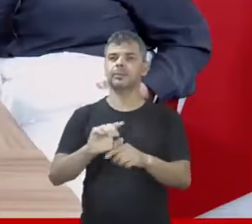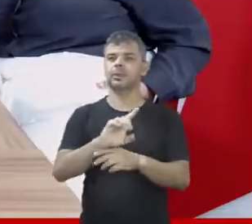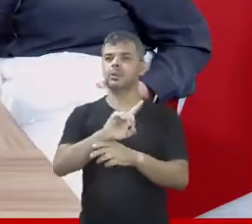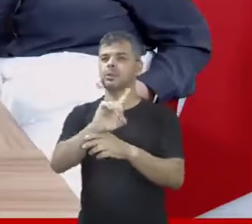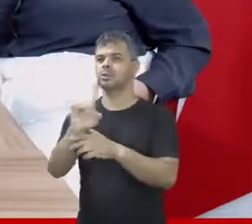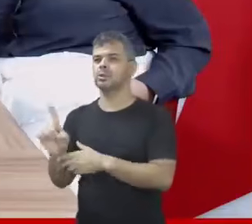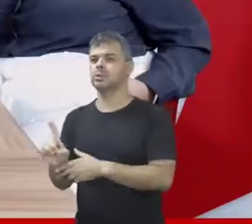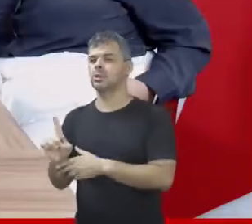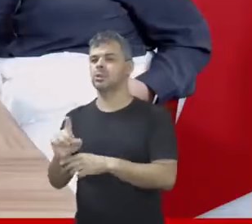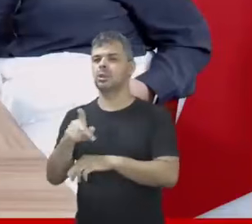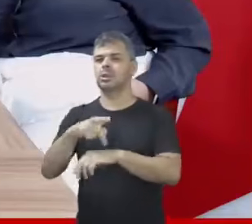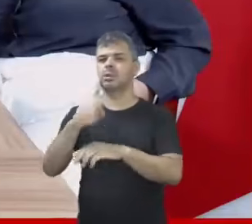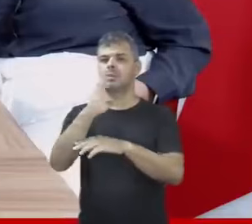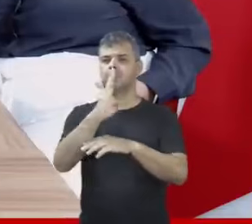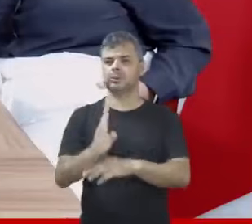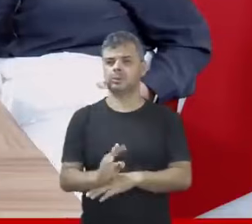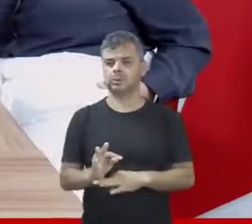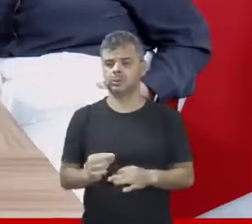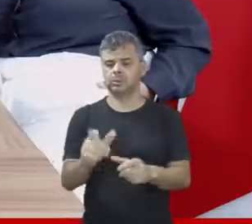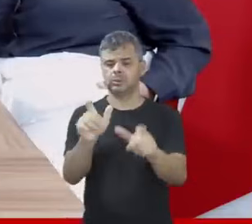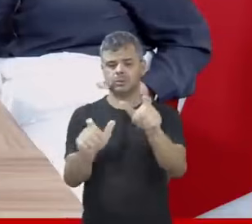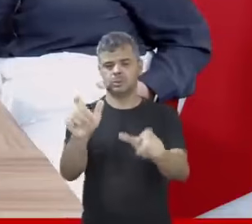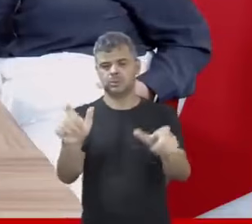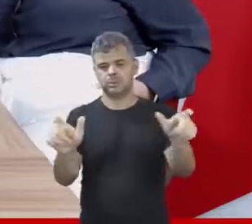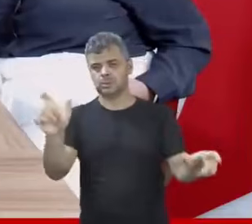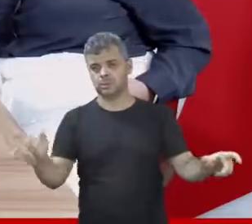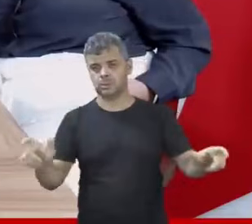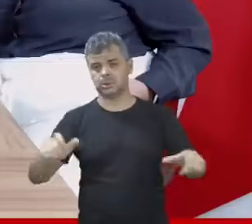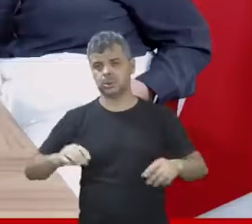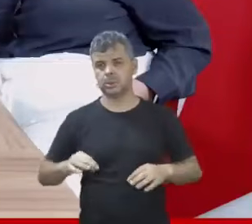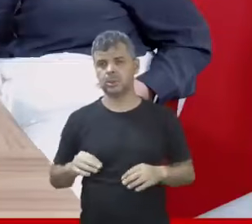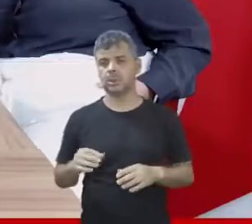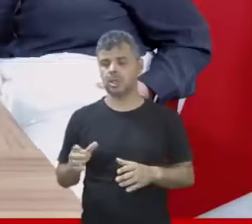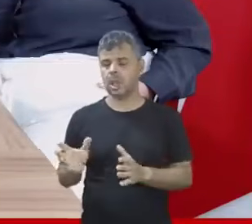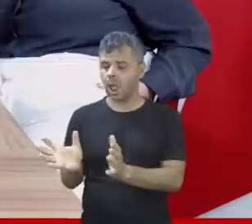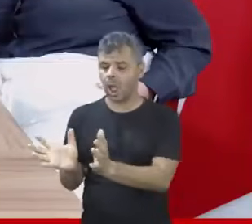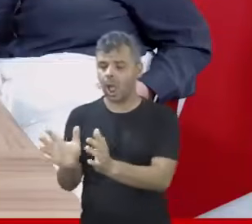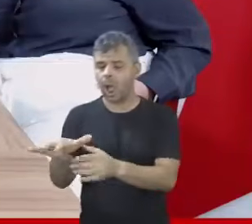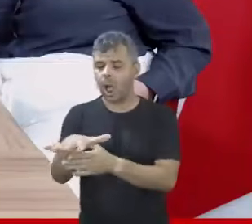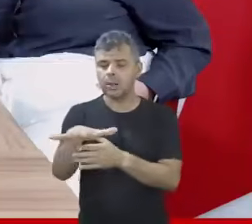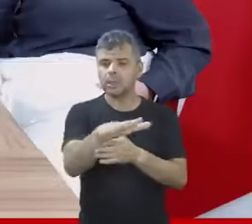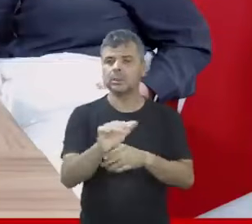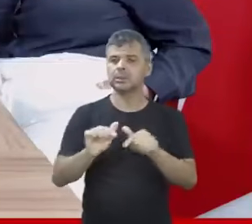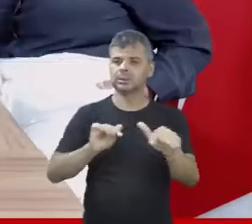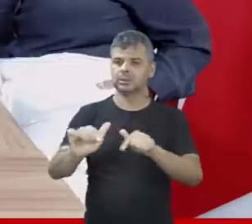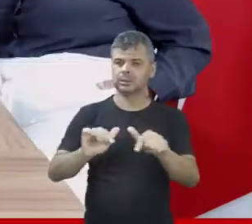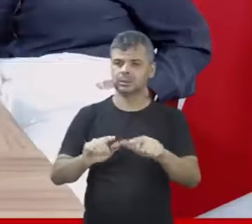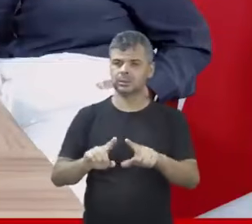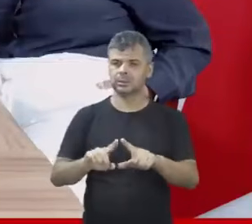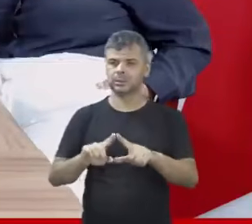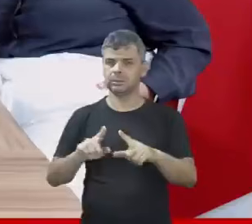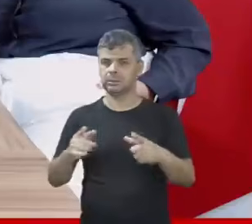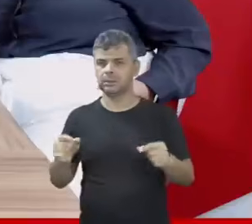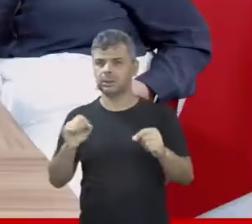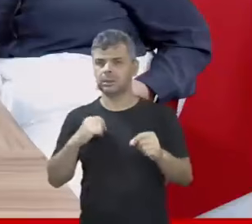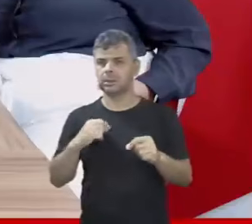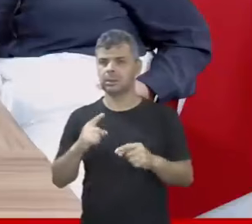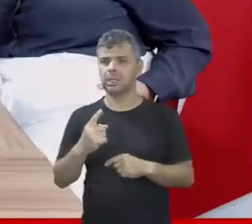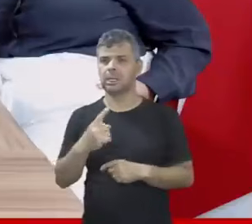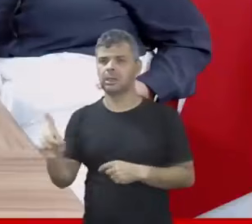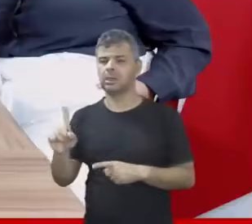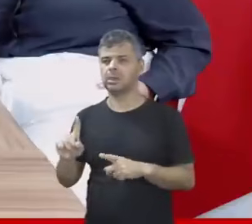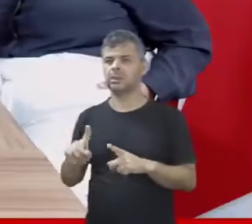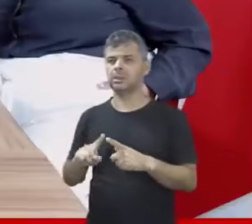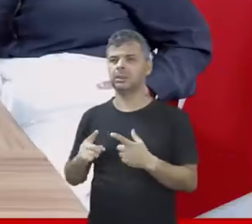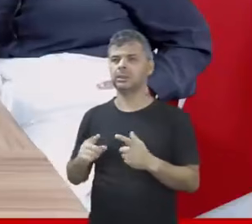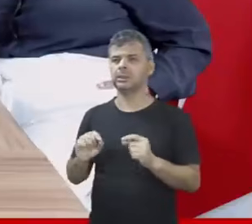nosso país e para todos, né, para todas as nossas categorias que estão passando e passam